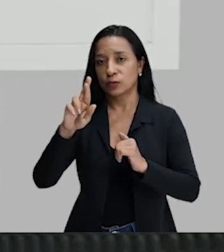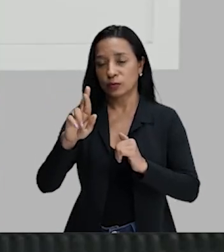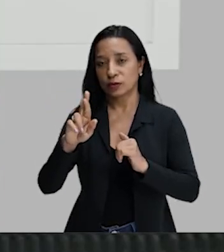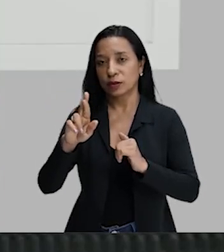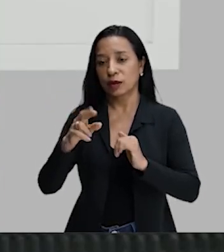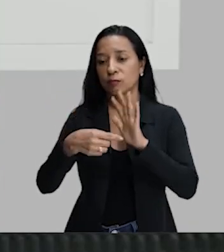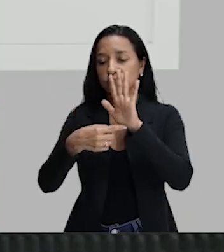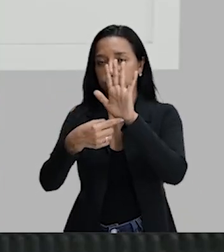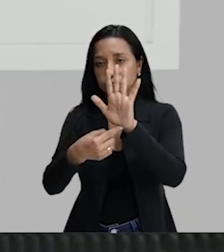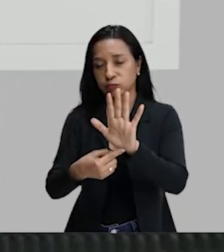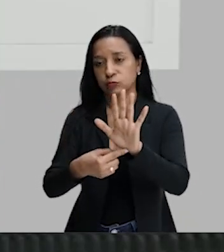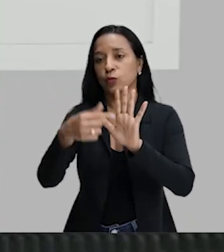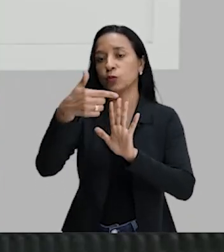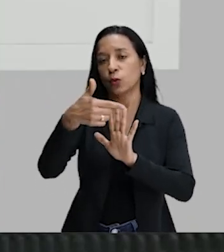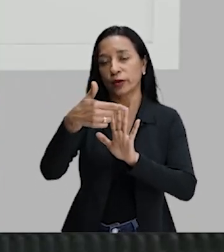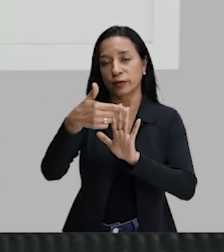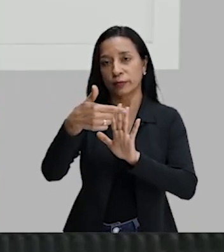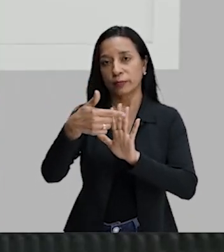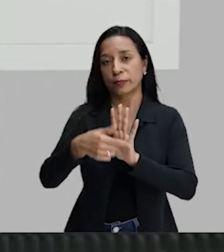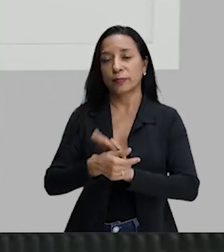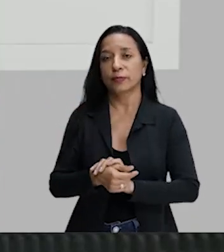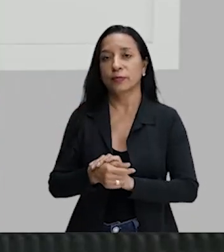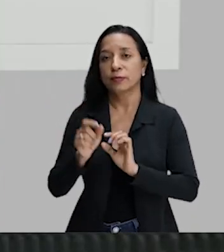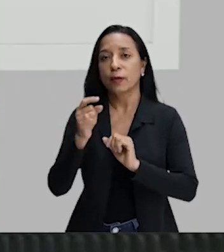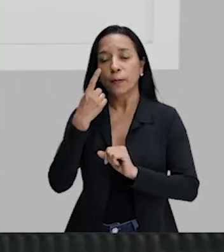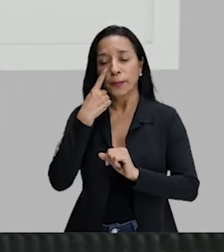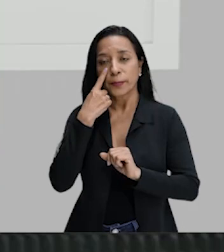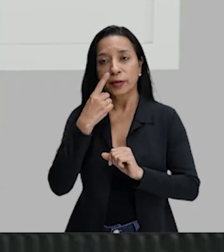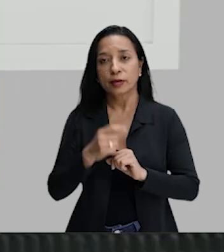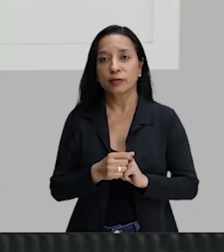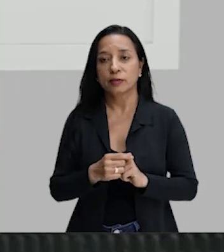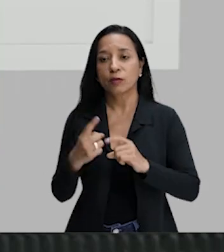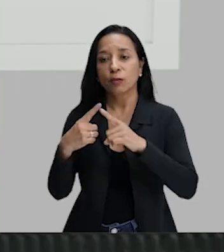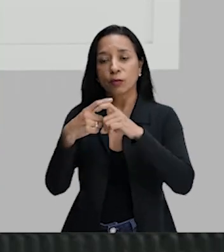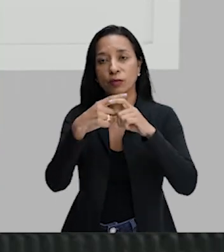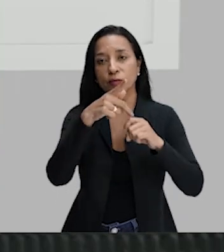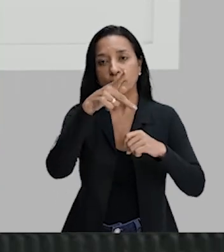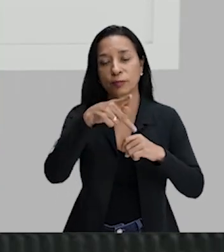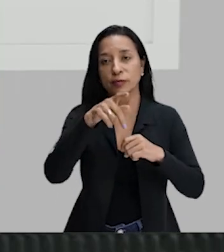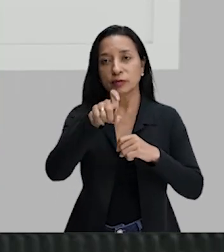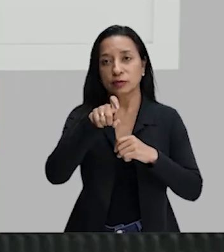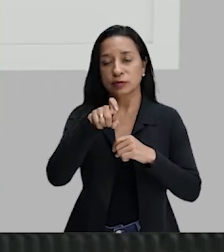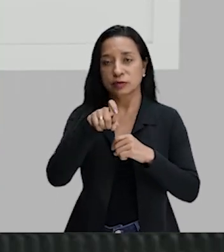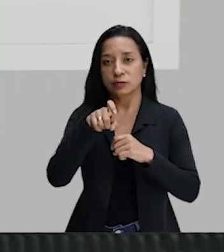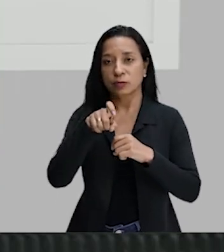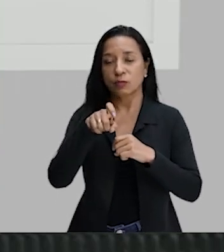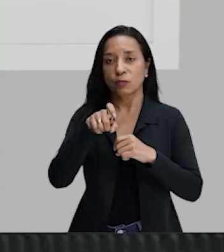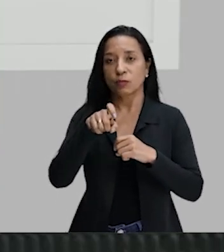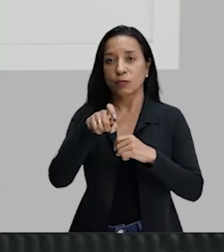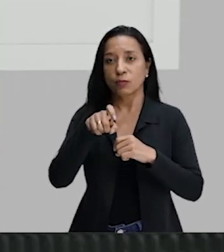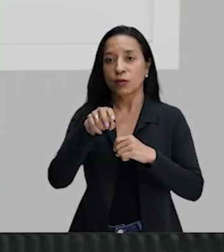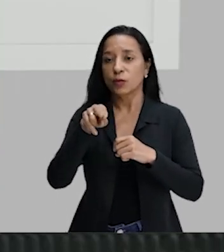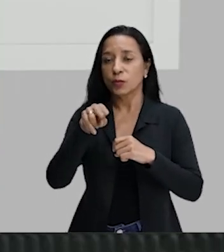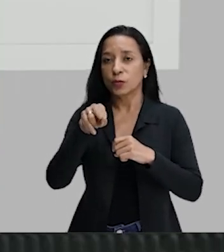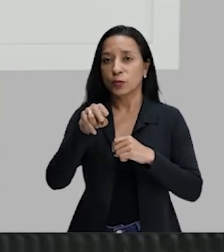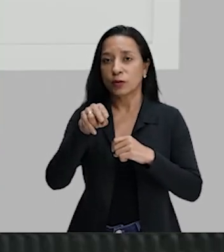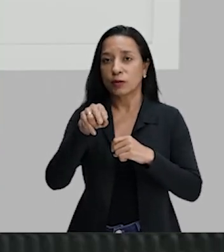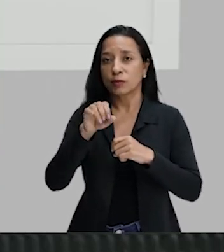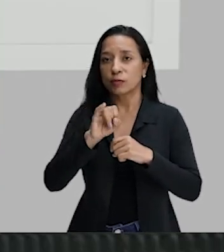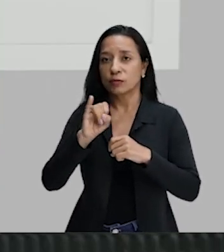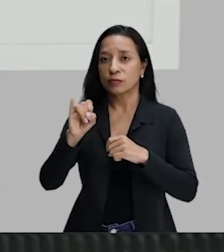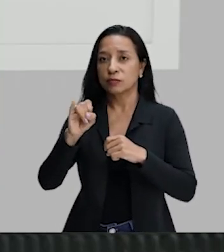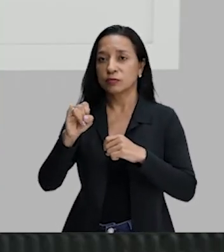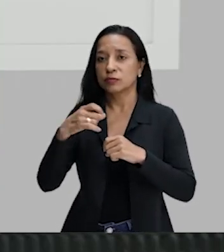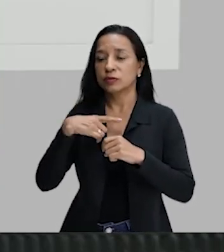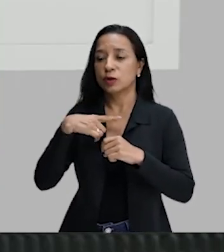primeiro. Tá? Então, veja bem. Esse polinômio px ó, vai ser igual. Se eu coloco aqui o